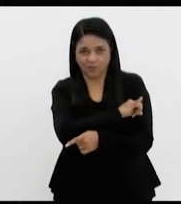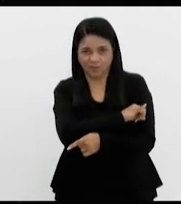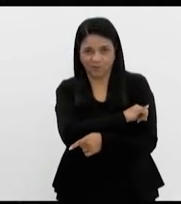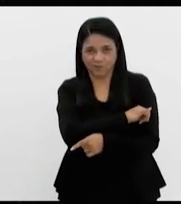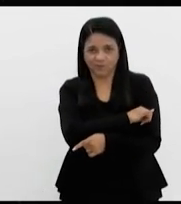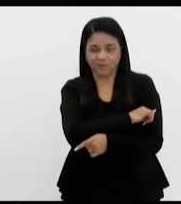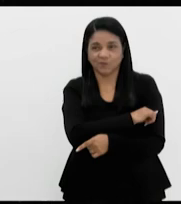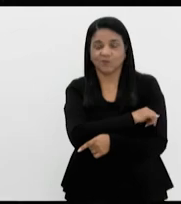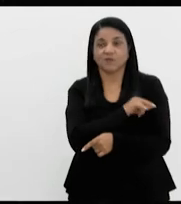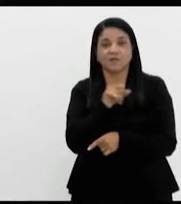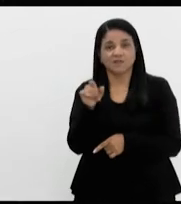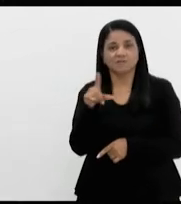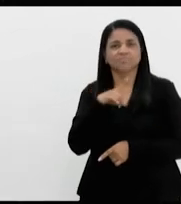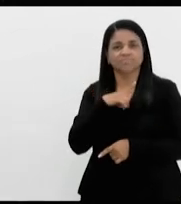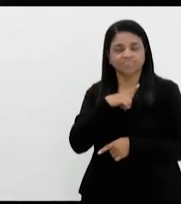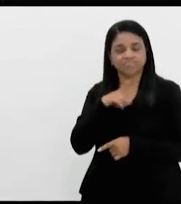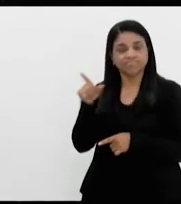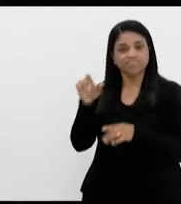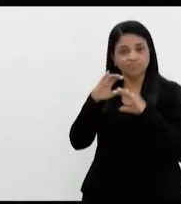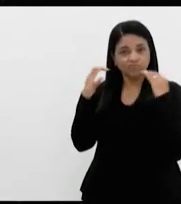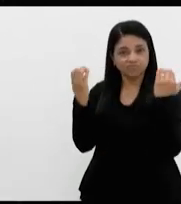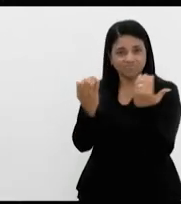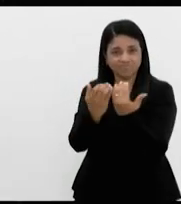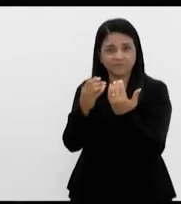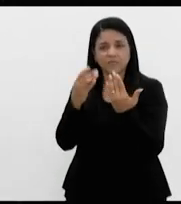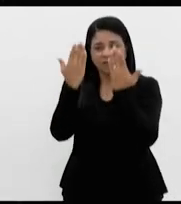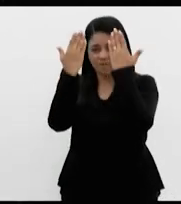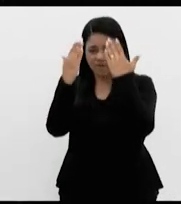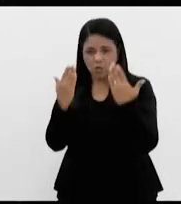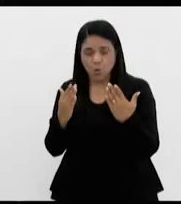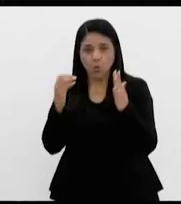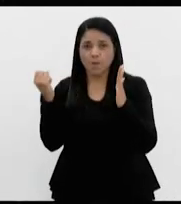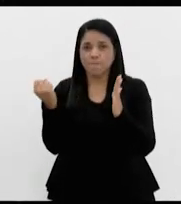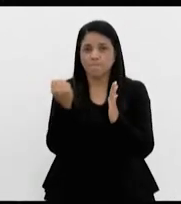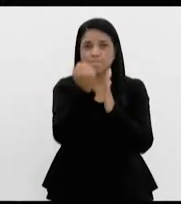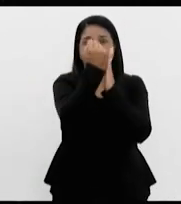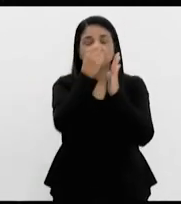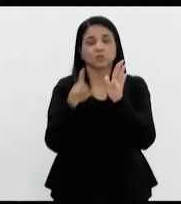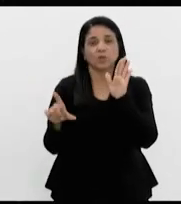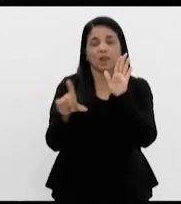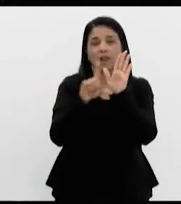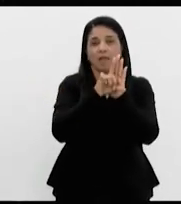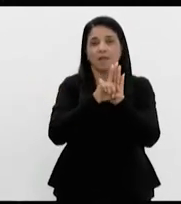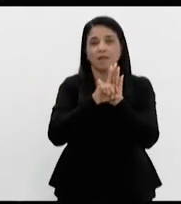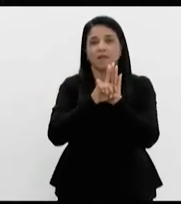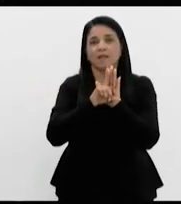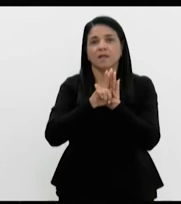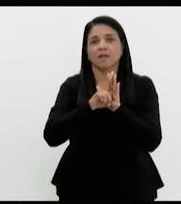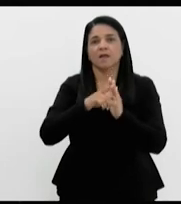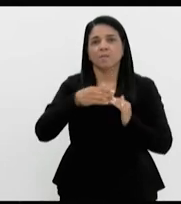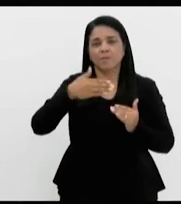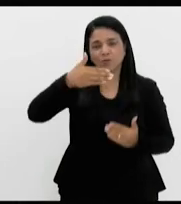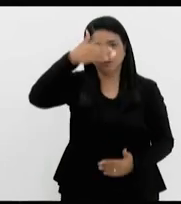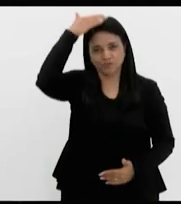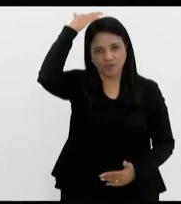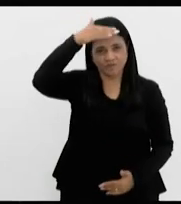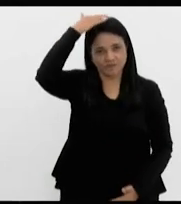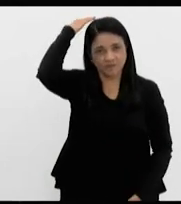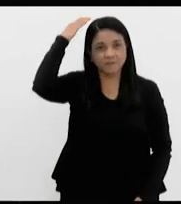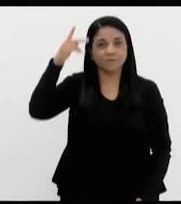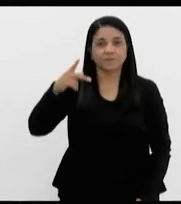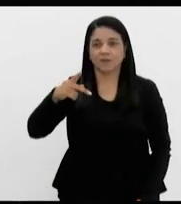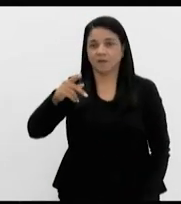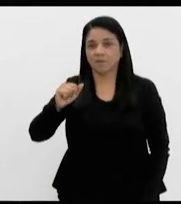Então, lá a gente pôde avaliar os impactos da Lei Paulo Gustavo, que aportou só para o Estado do